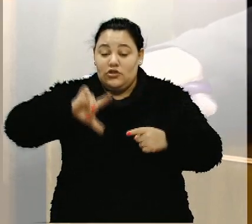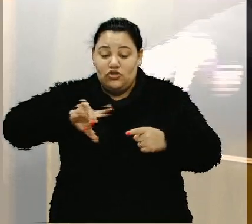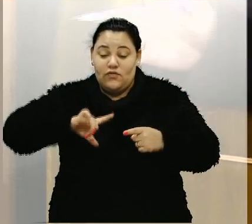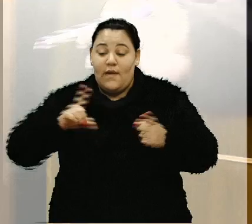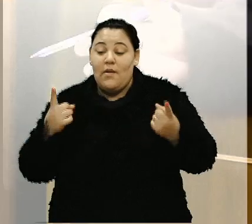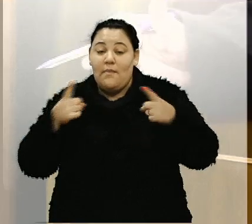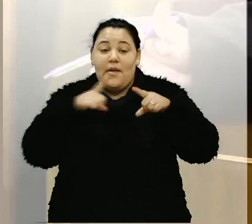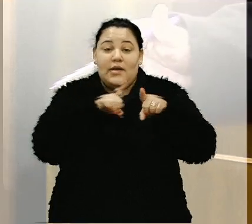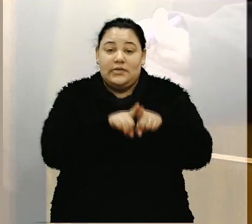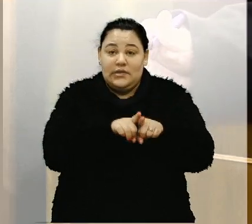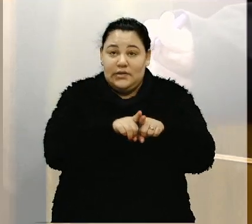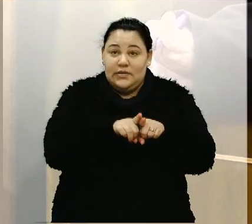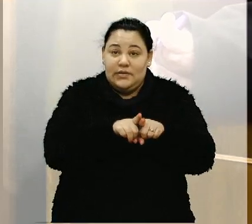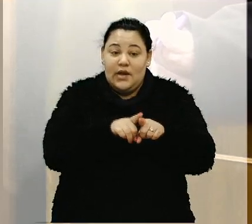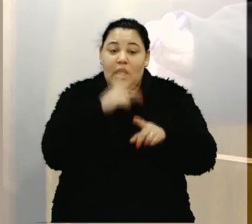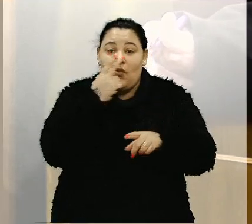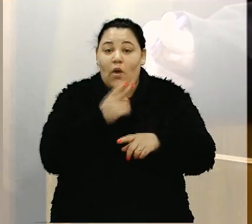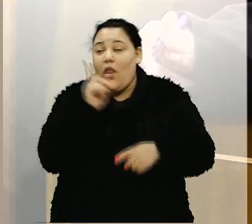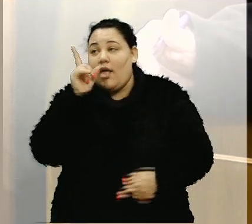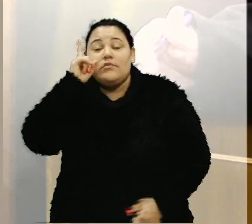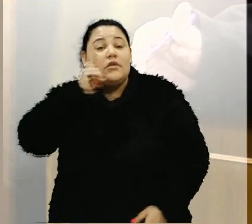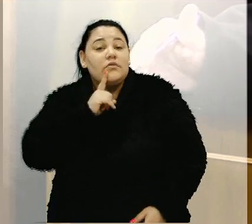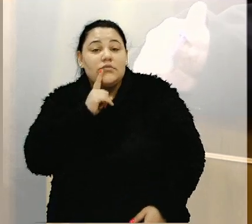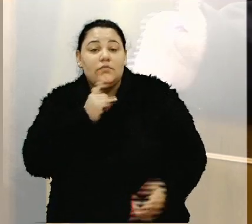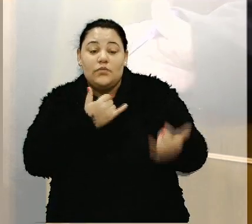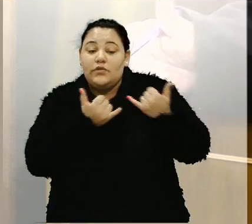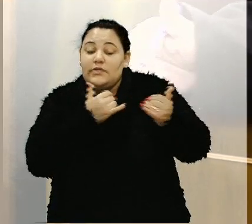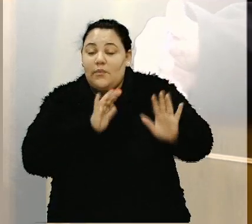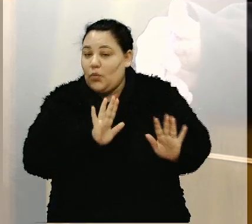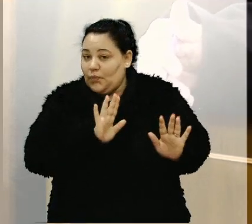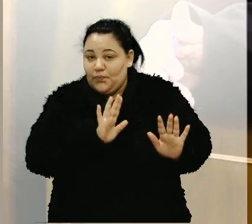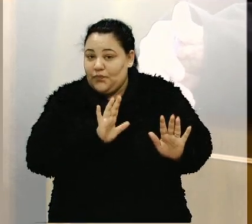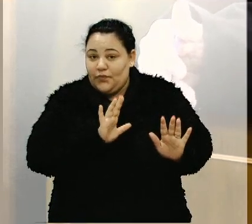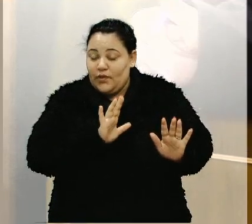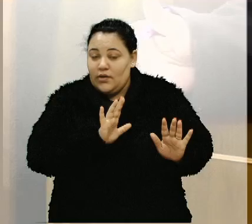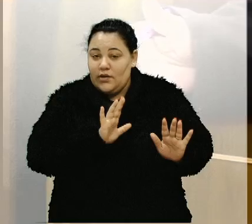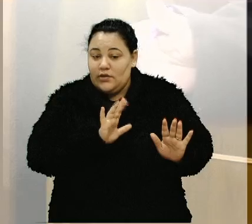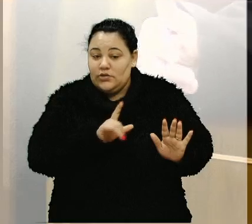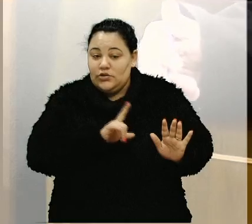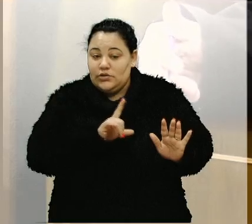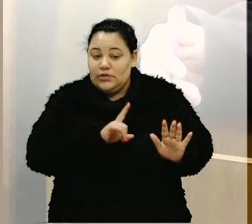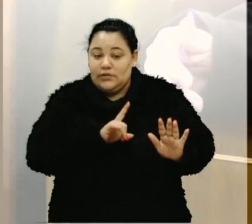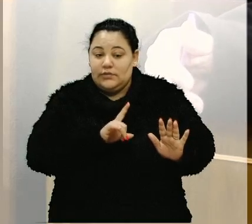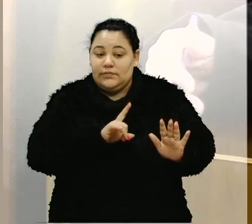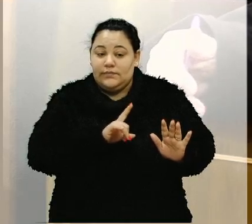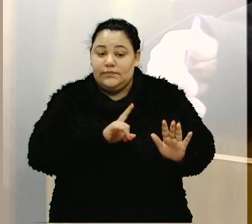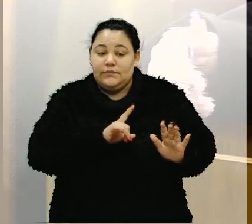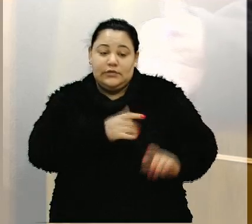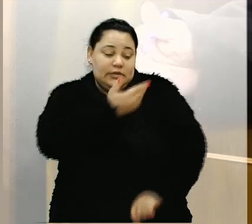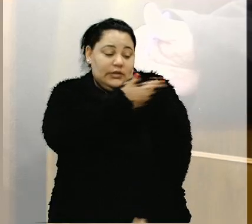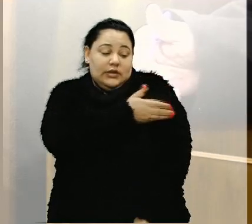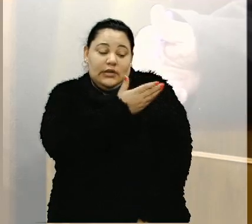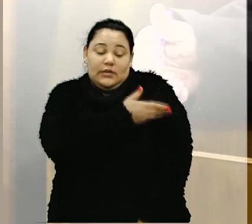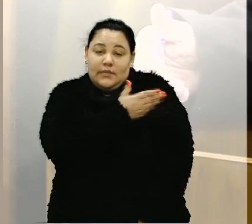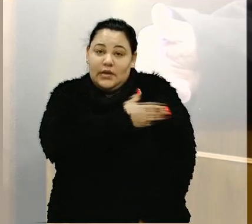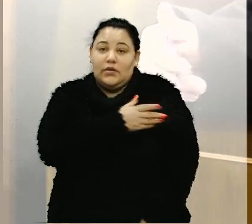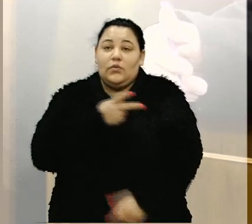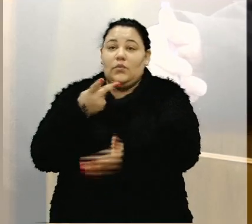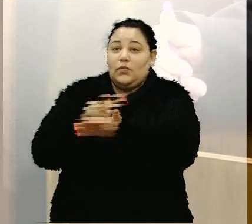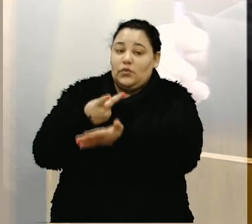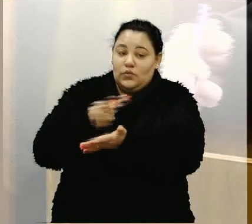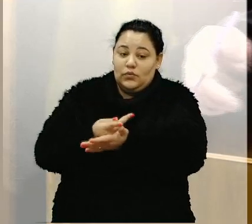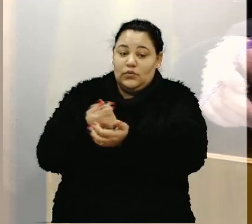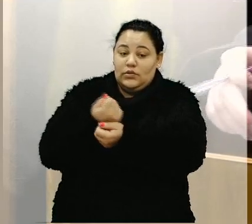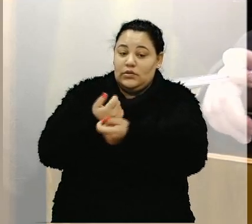com Detroit, por exemplo, e formos trazer aqui equipamentos, treinamentos, produtos,